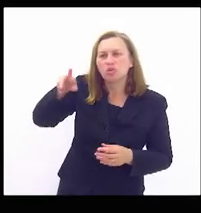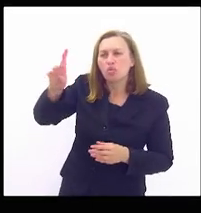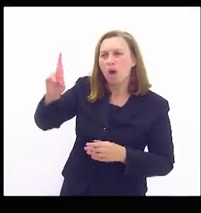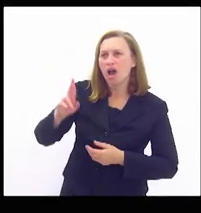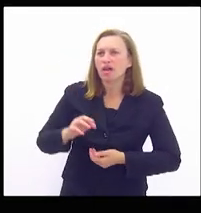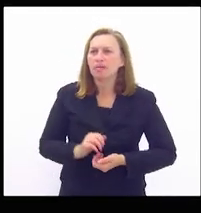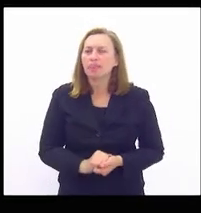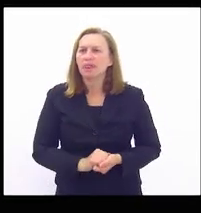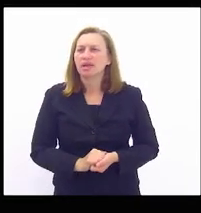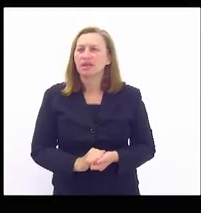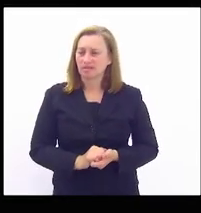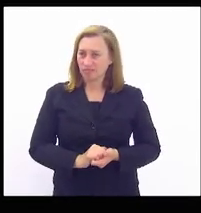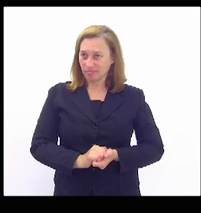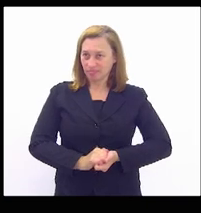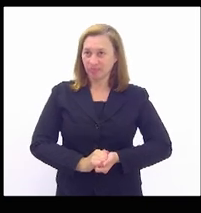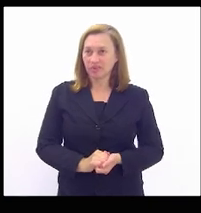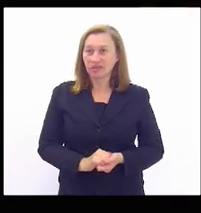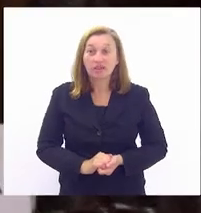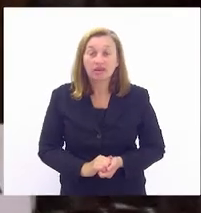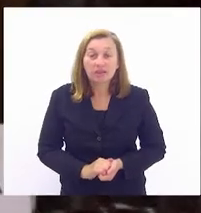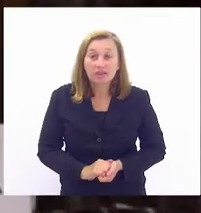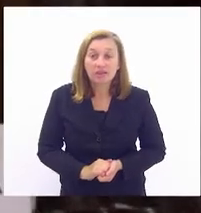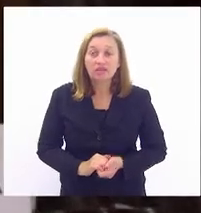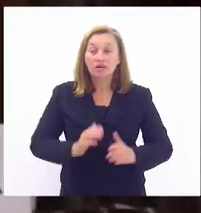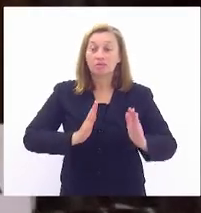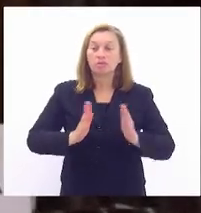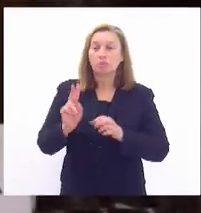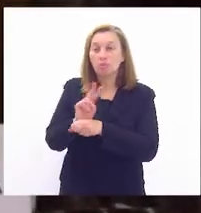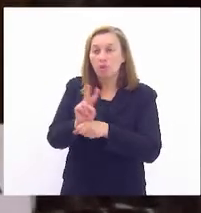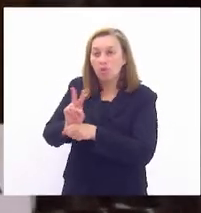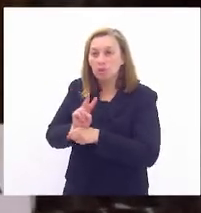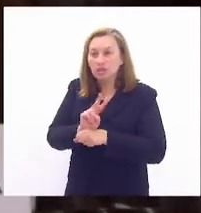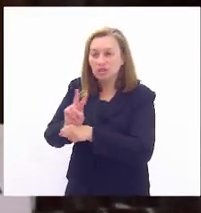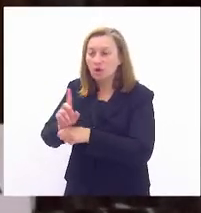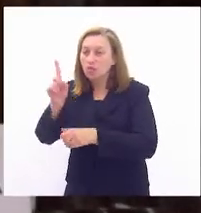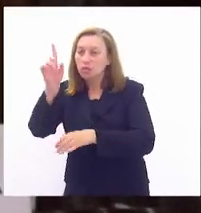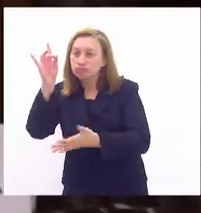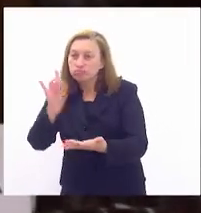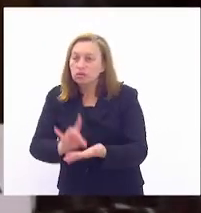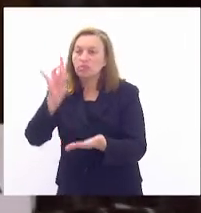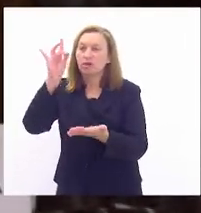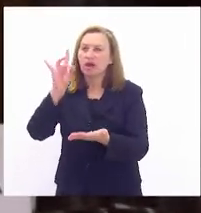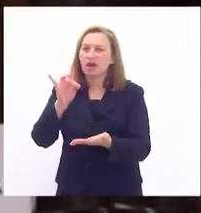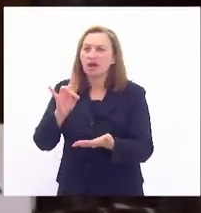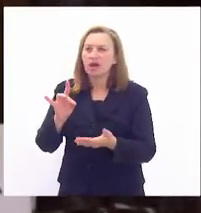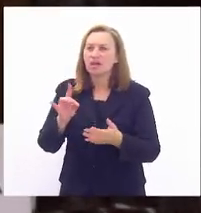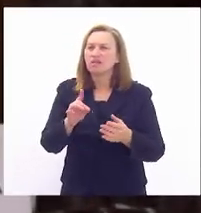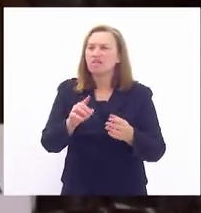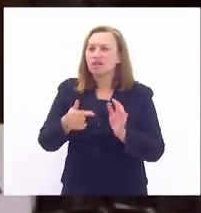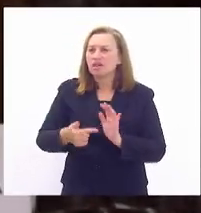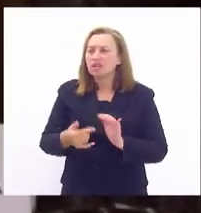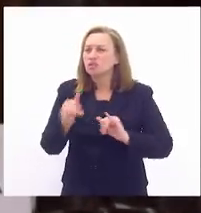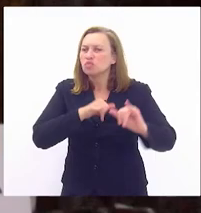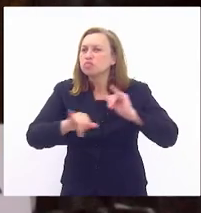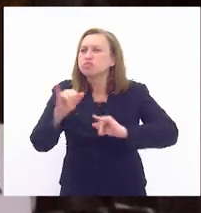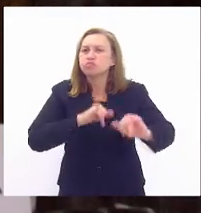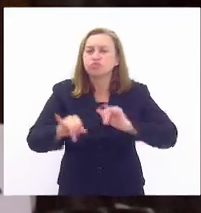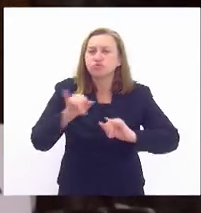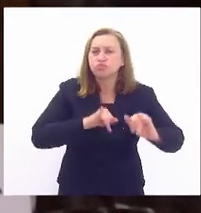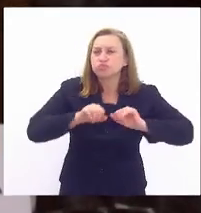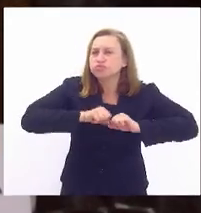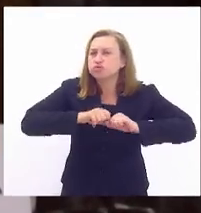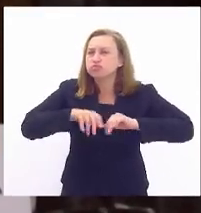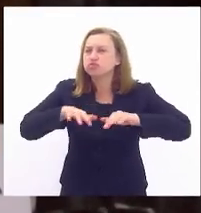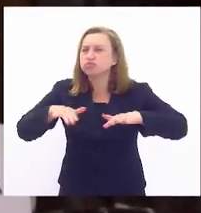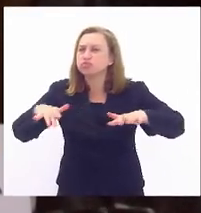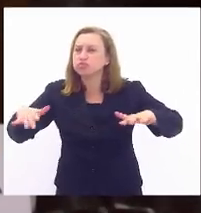automática, ela durante o seu monitoramento em tempo real, ela vai gerando esses dados vão para um